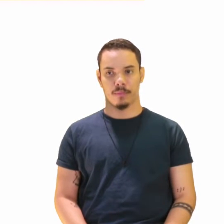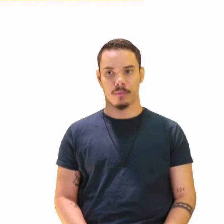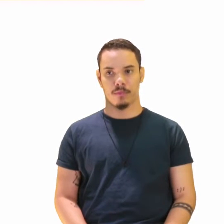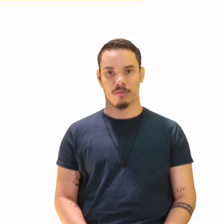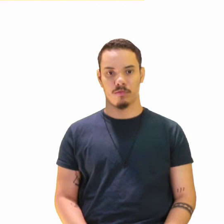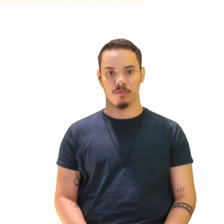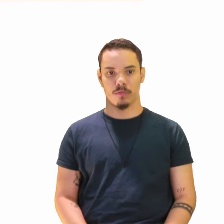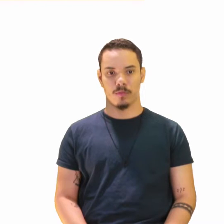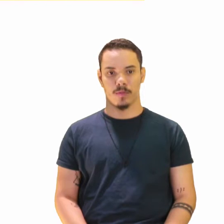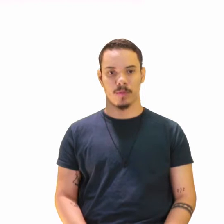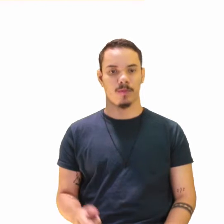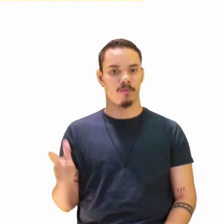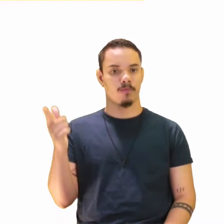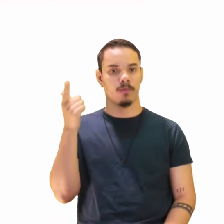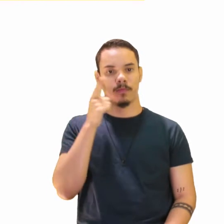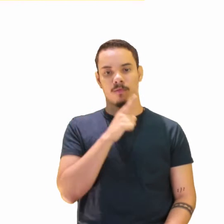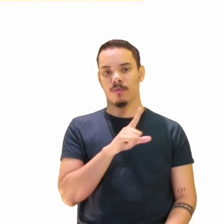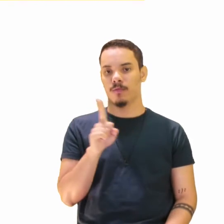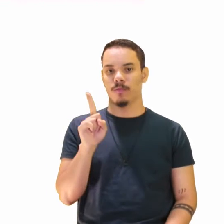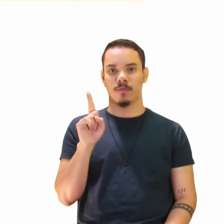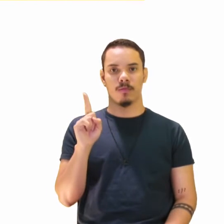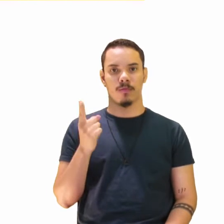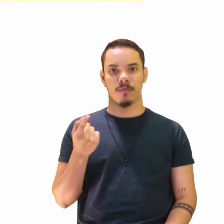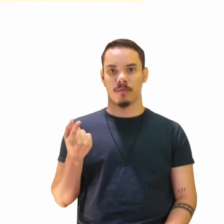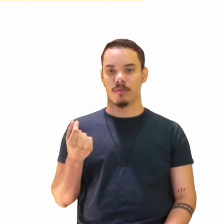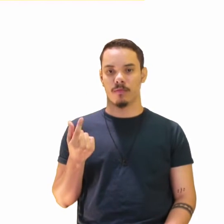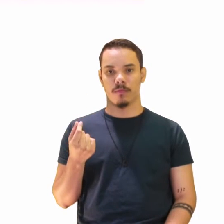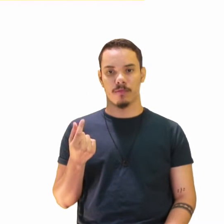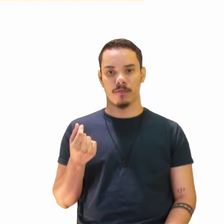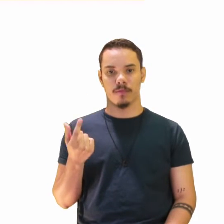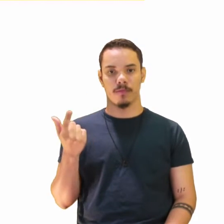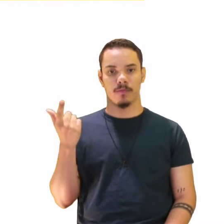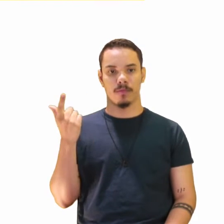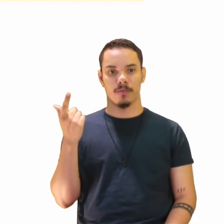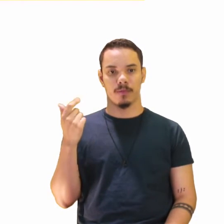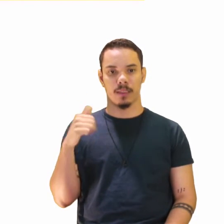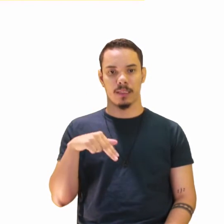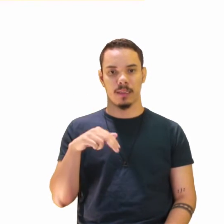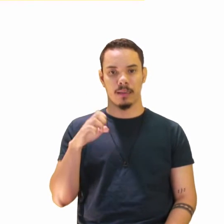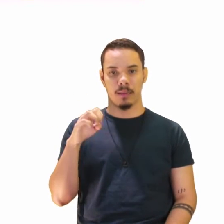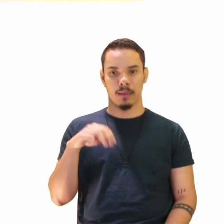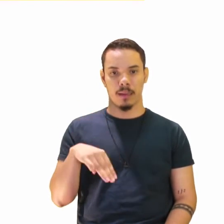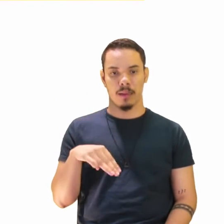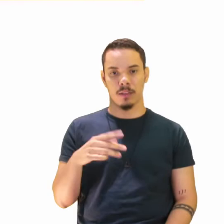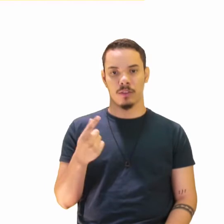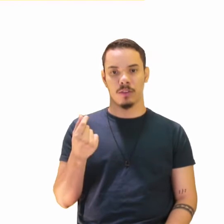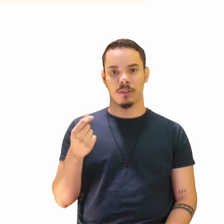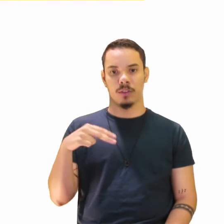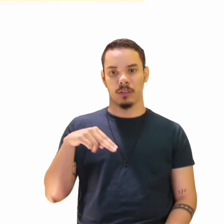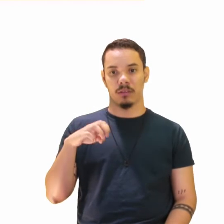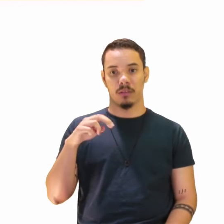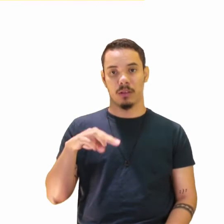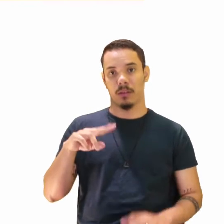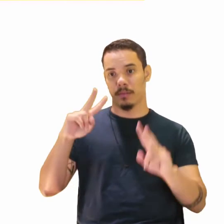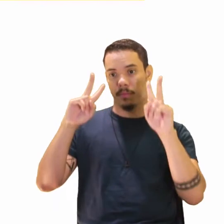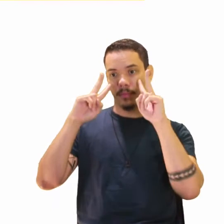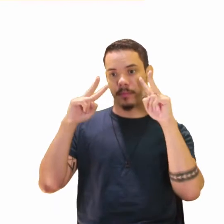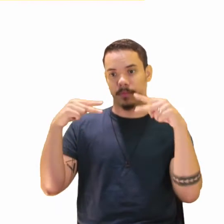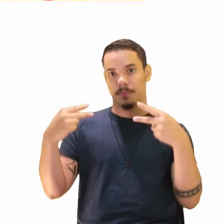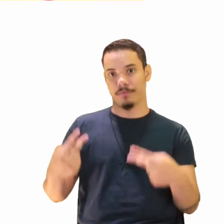Não conseguiu nem dinheiro e nem o